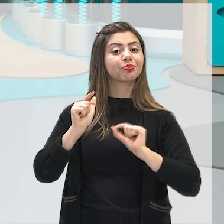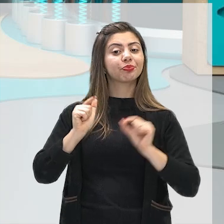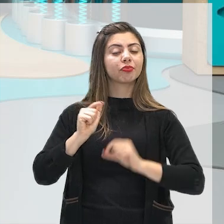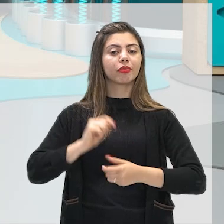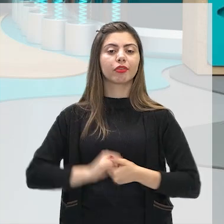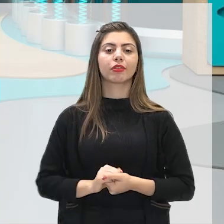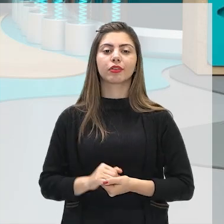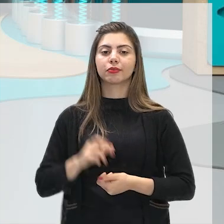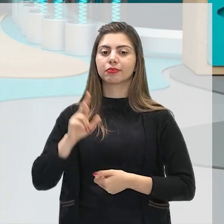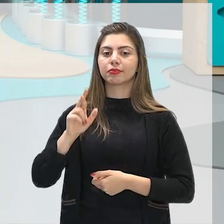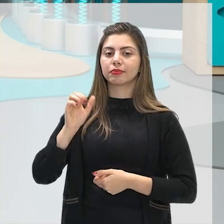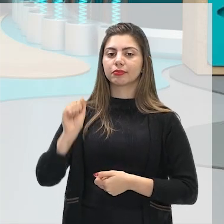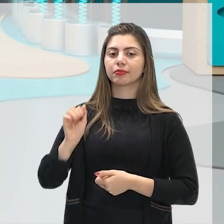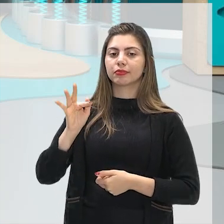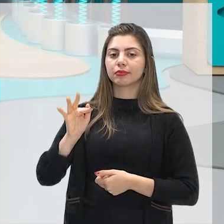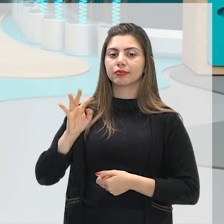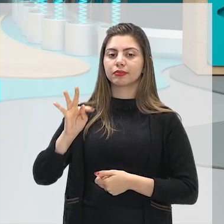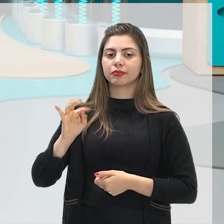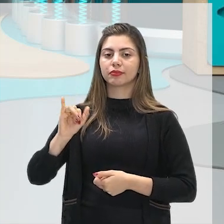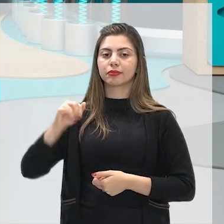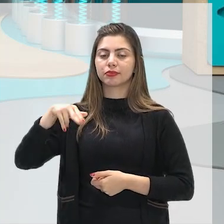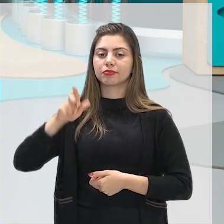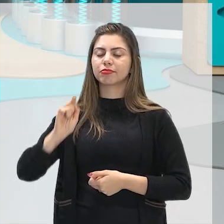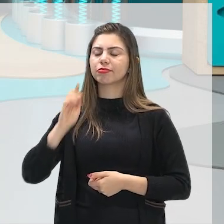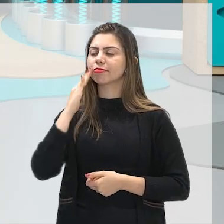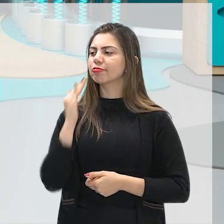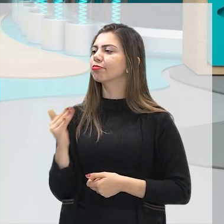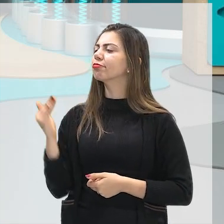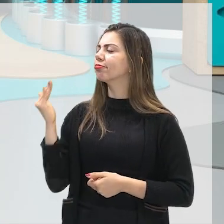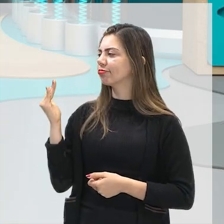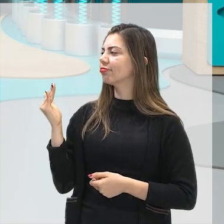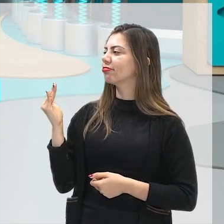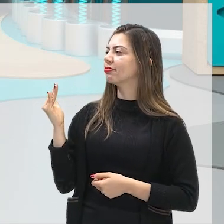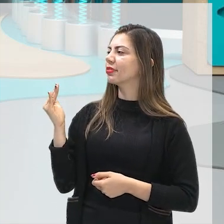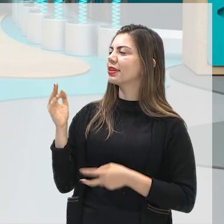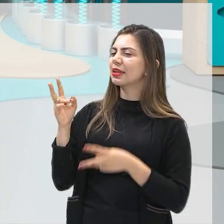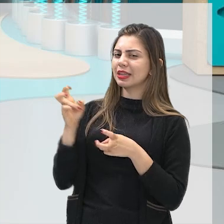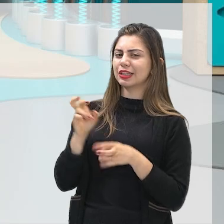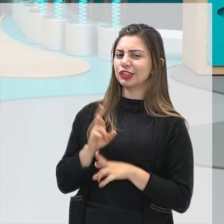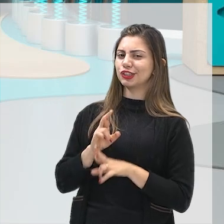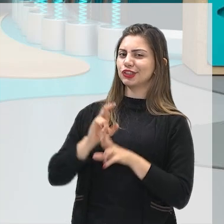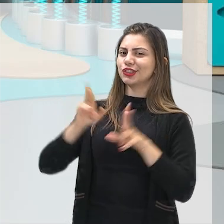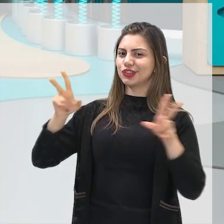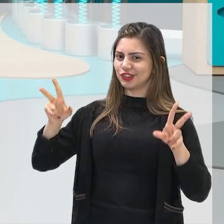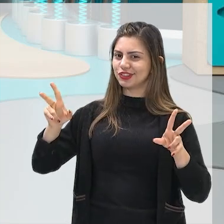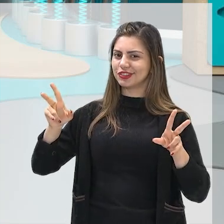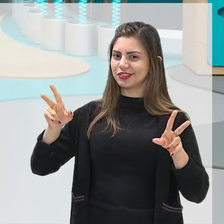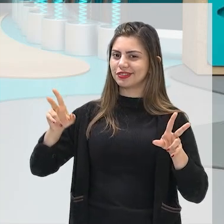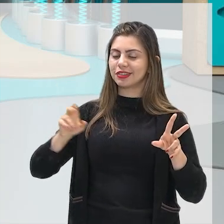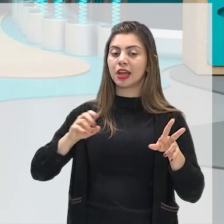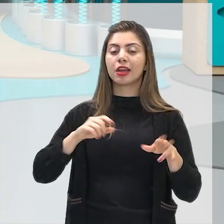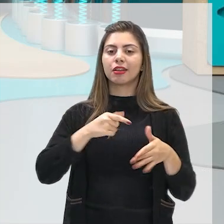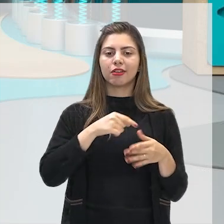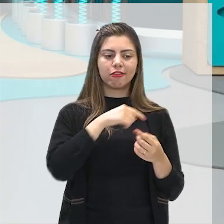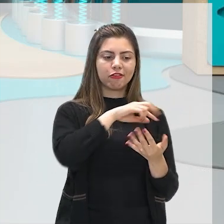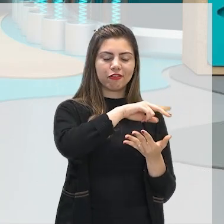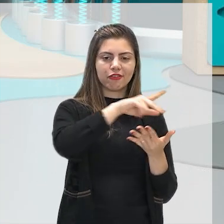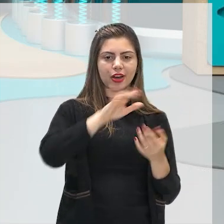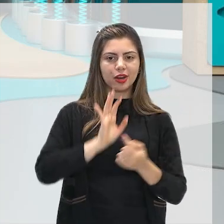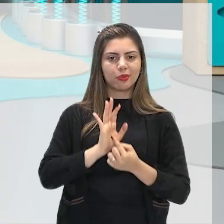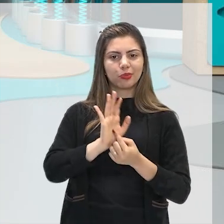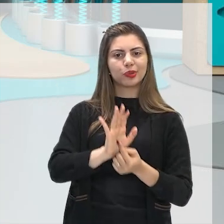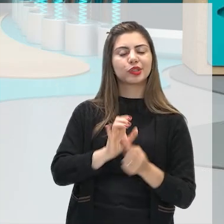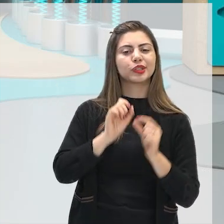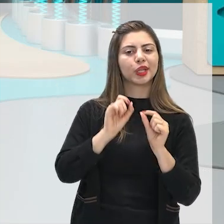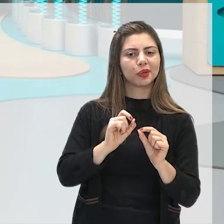apresentei o rafting. O rafting, já observem que ele é diferenciado. Todos que eu apresentei para vocês até